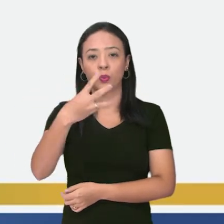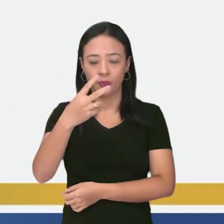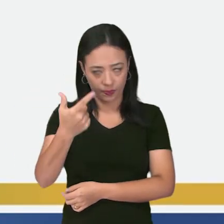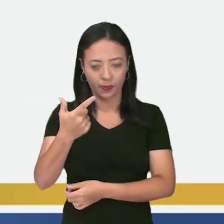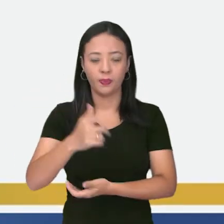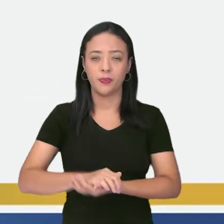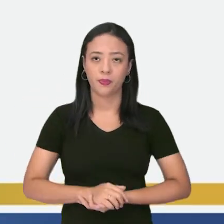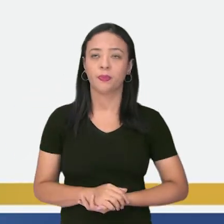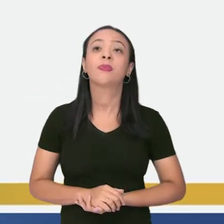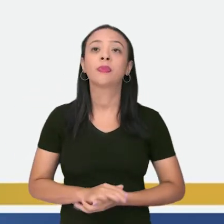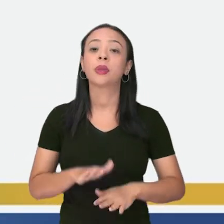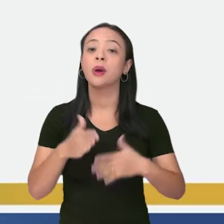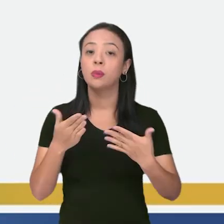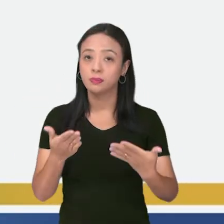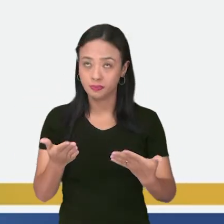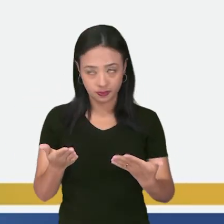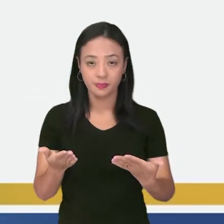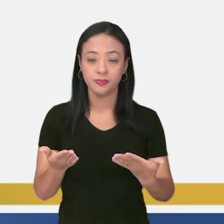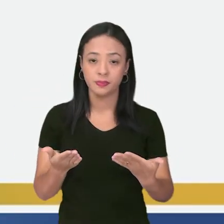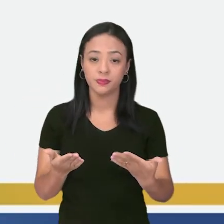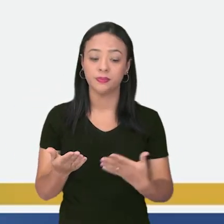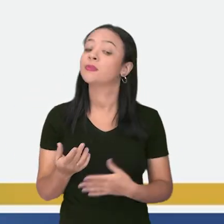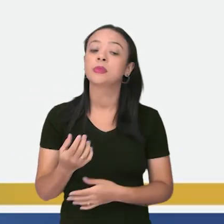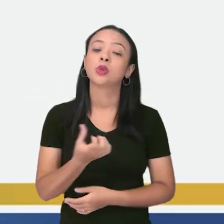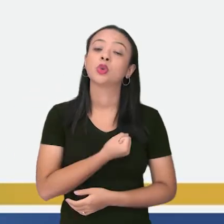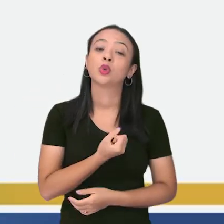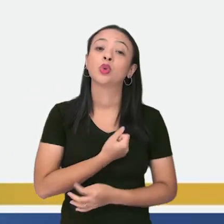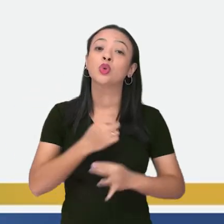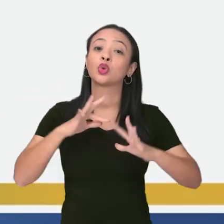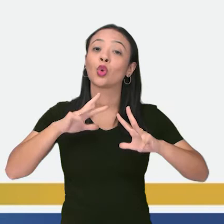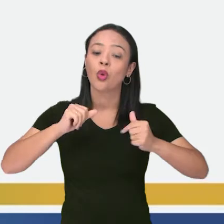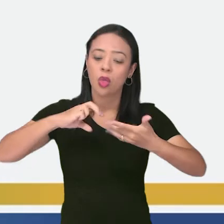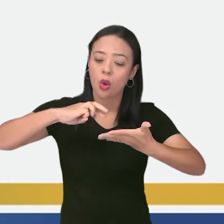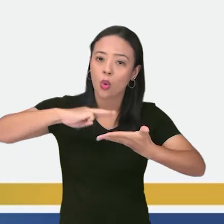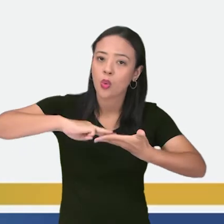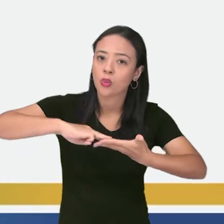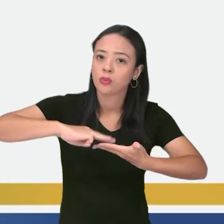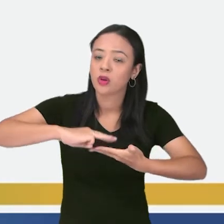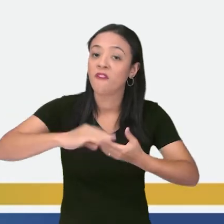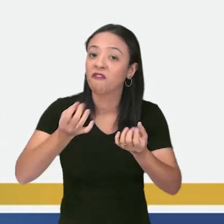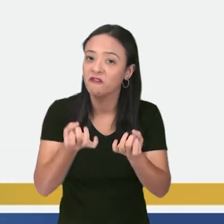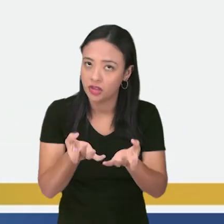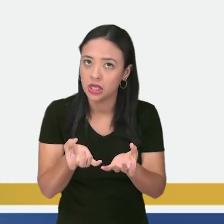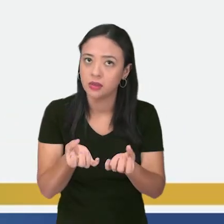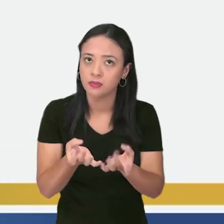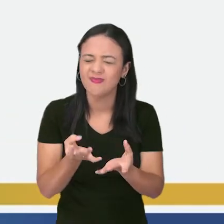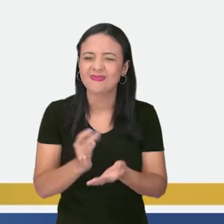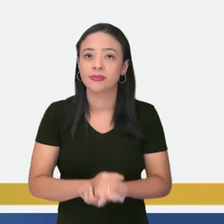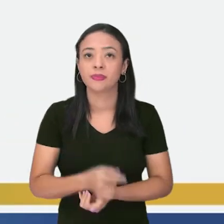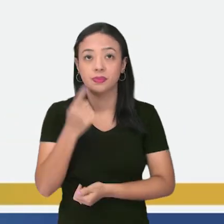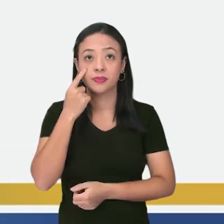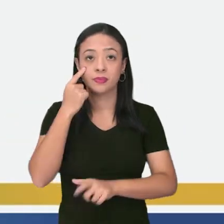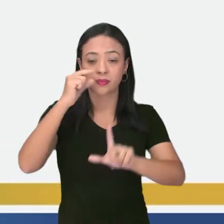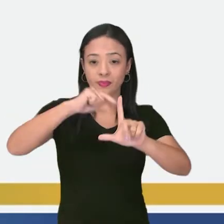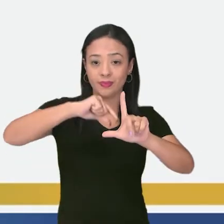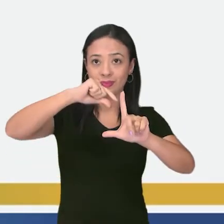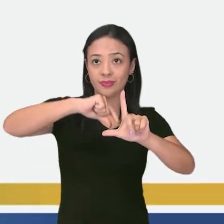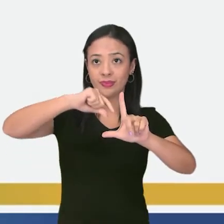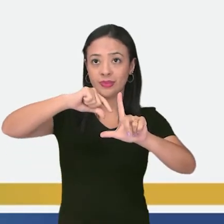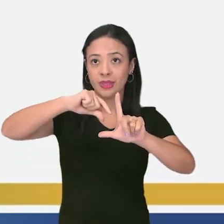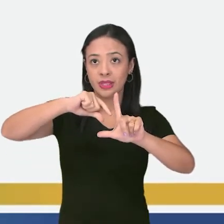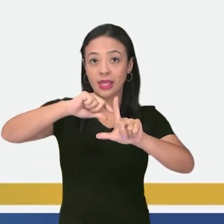32. Em relação ao número total de pastéis vendidos na festa, o gráfico